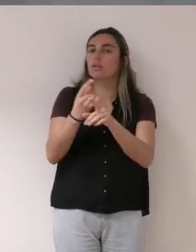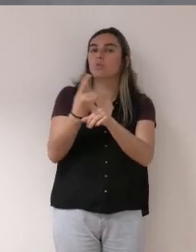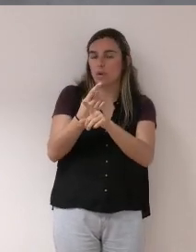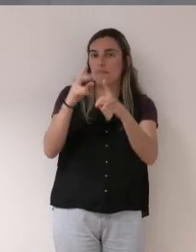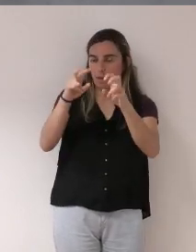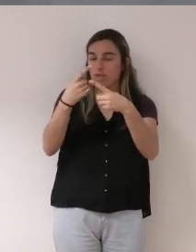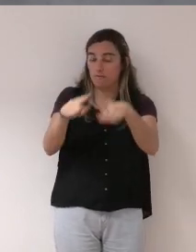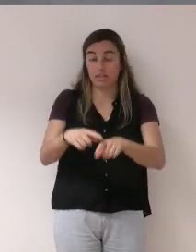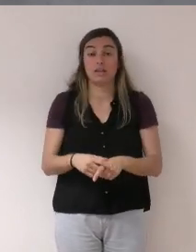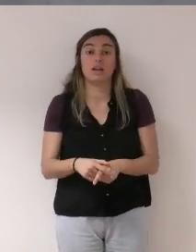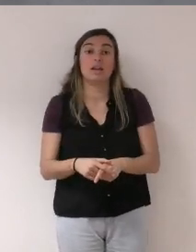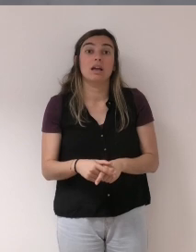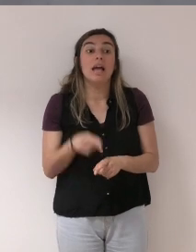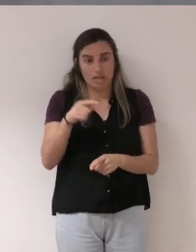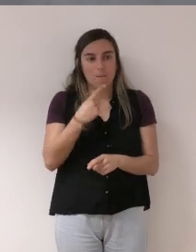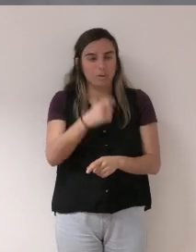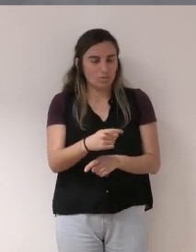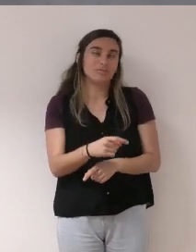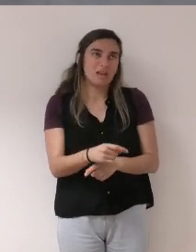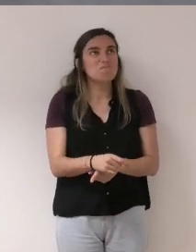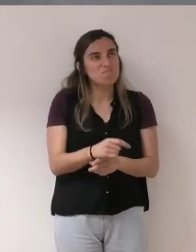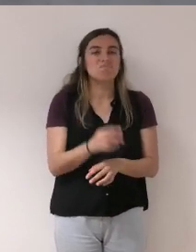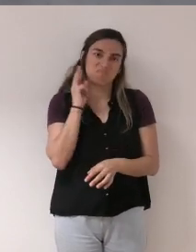Bom, a questão é extremamente pertinente.